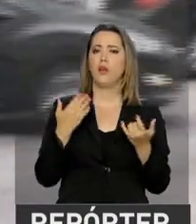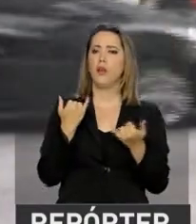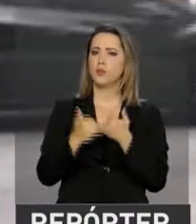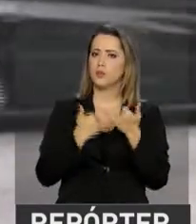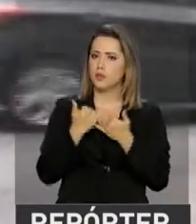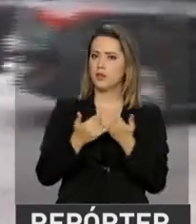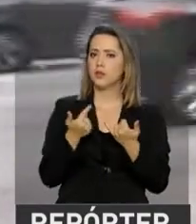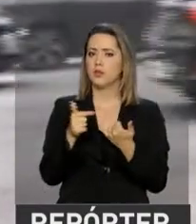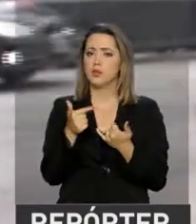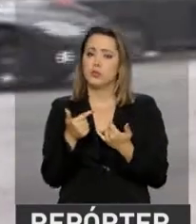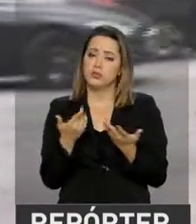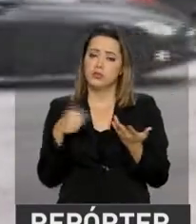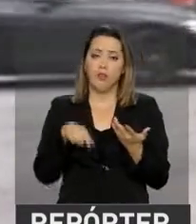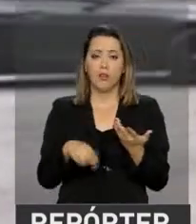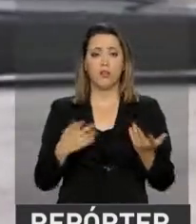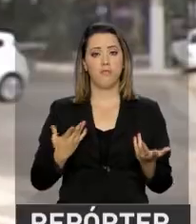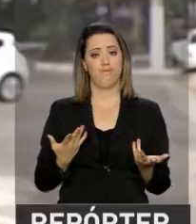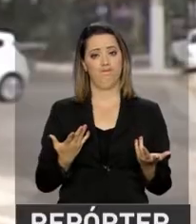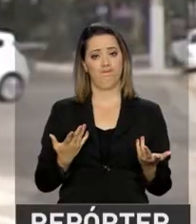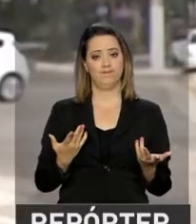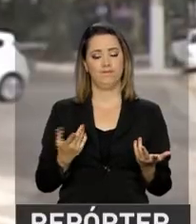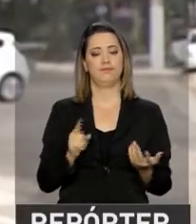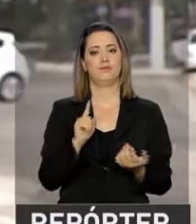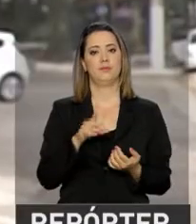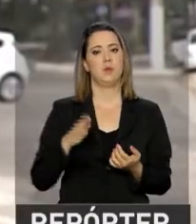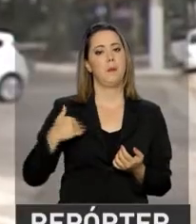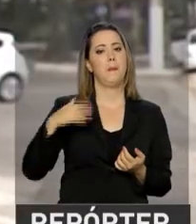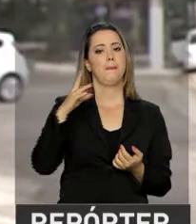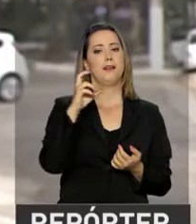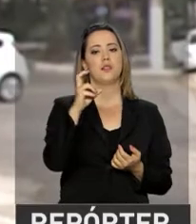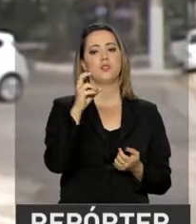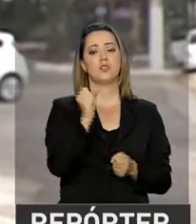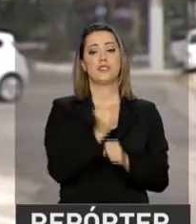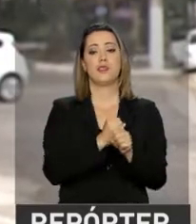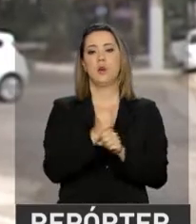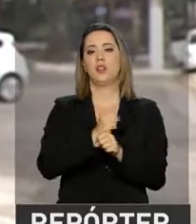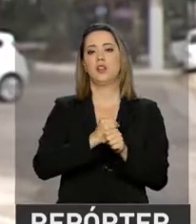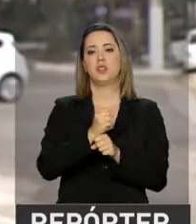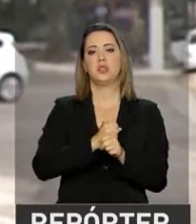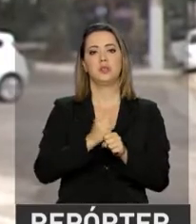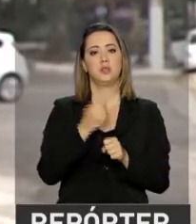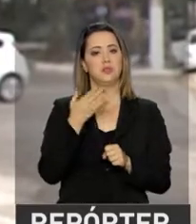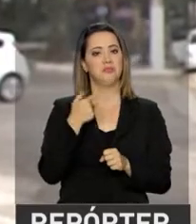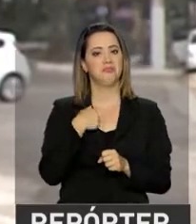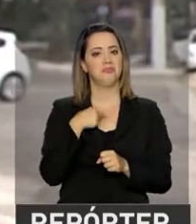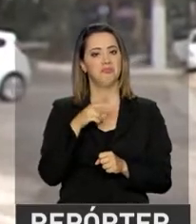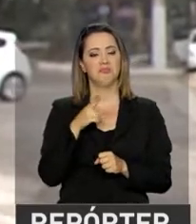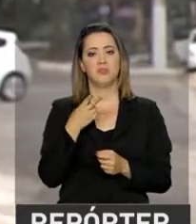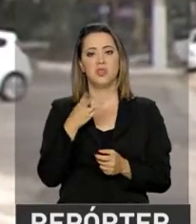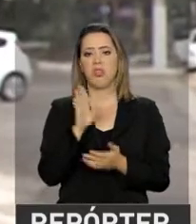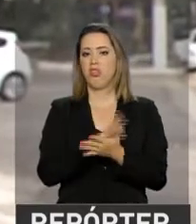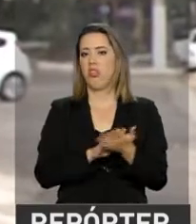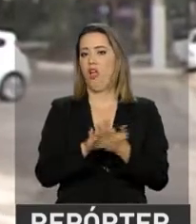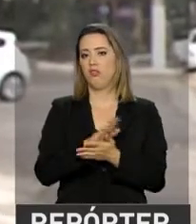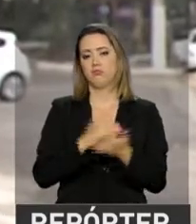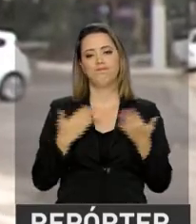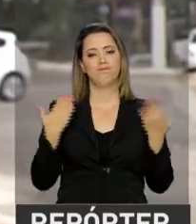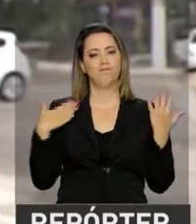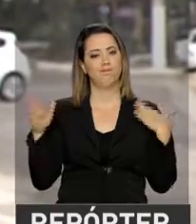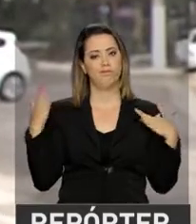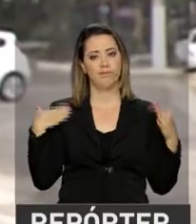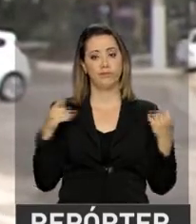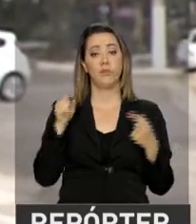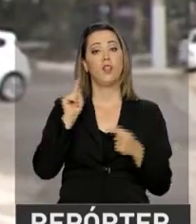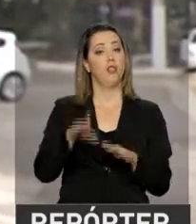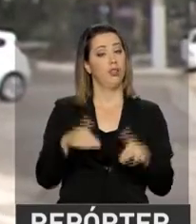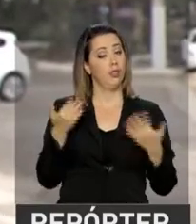gente não tínhamos aqui, né? Eu moro aqui há mais de 50 anos e não temos quase nada aqui. E um